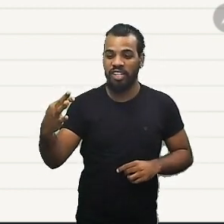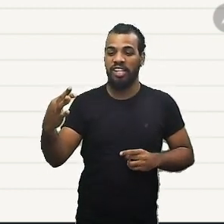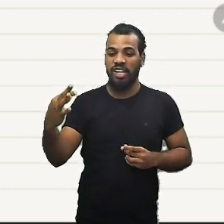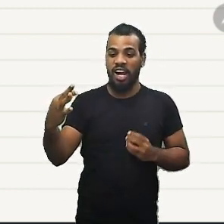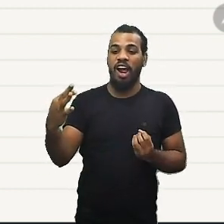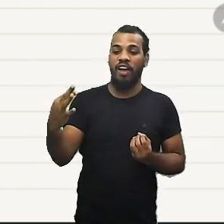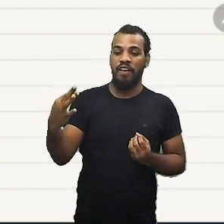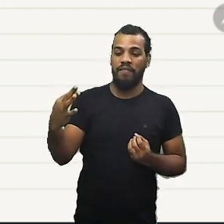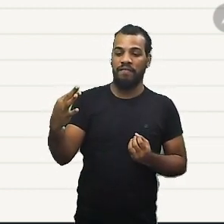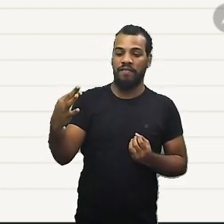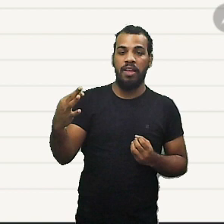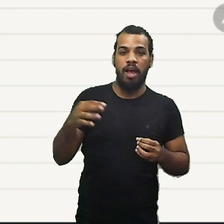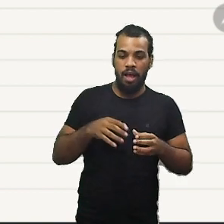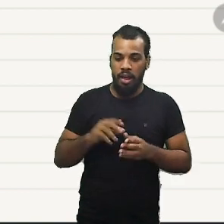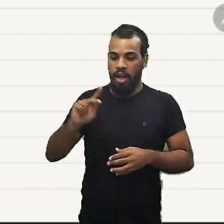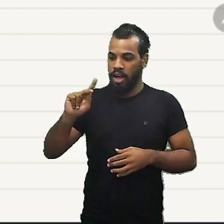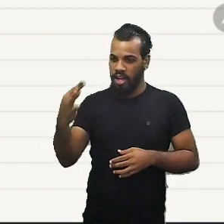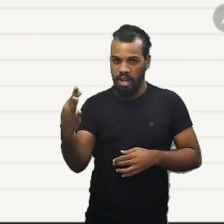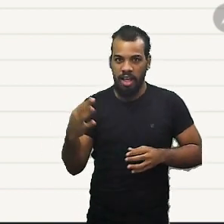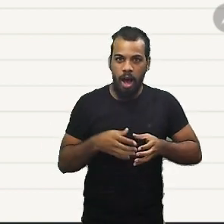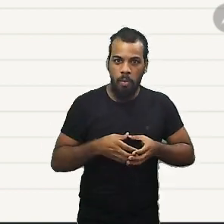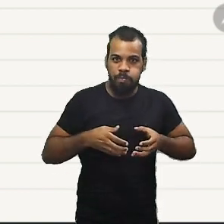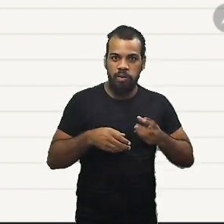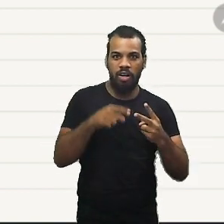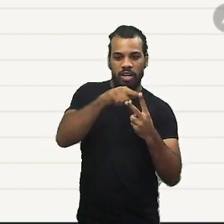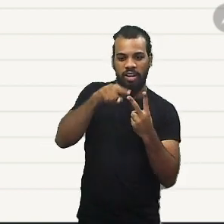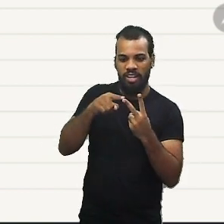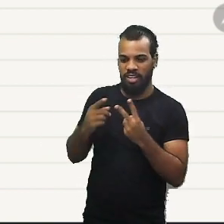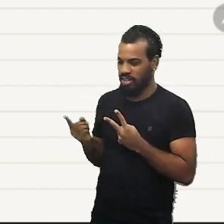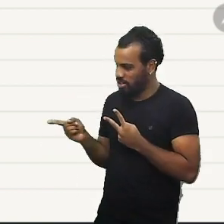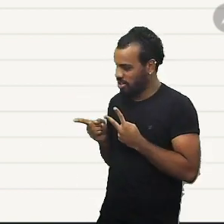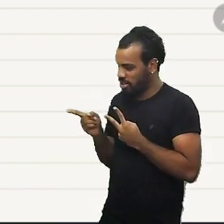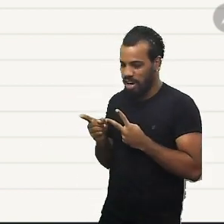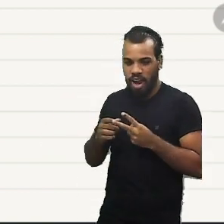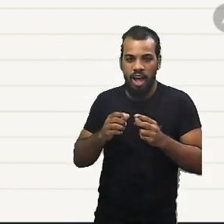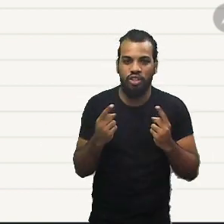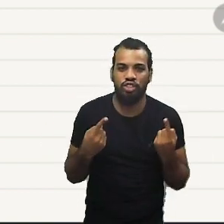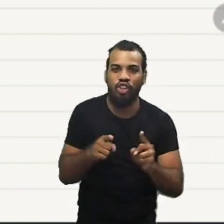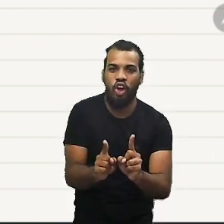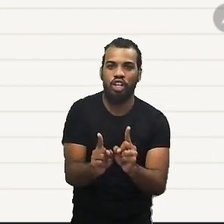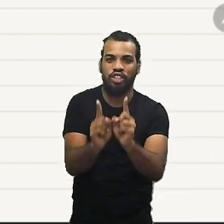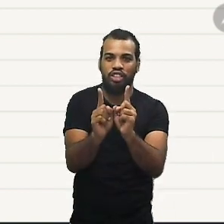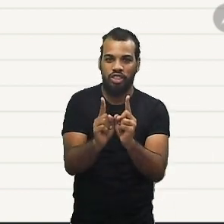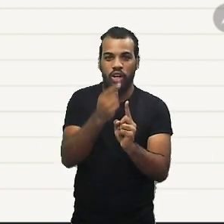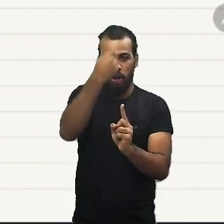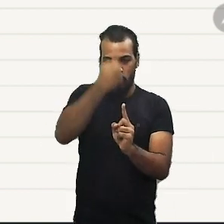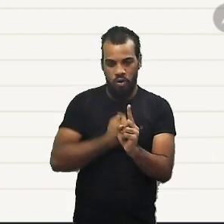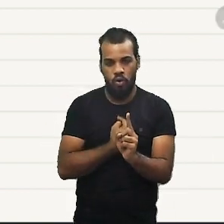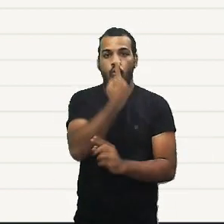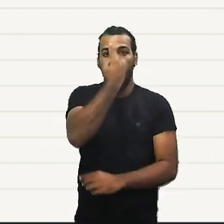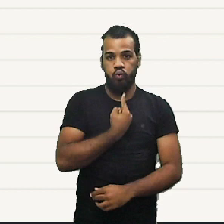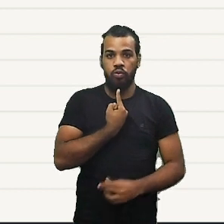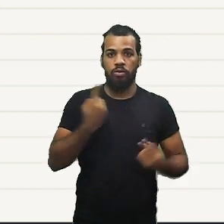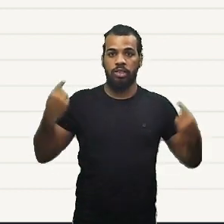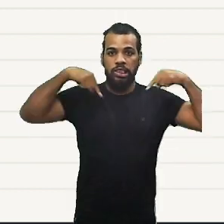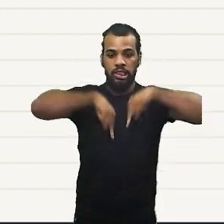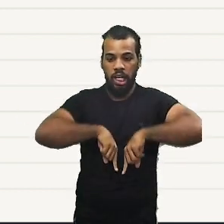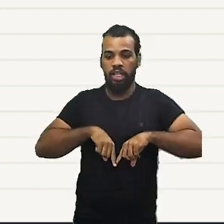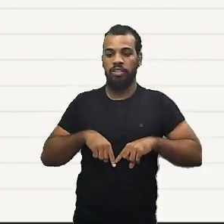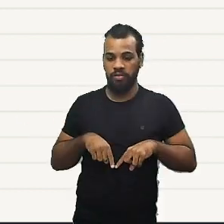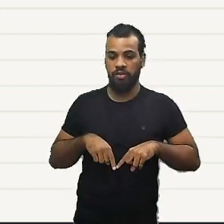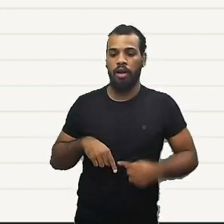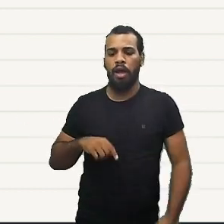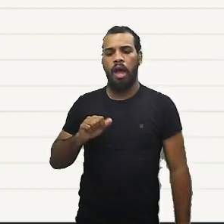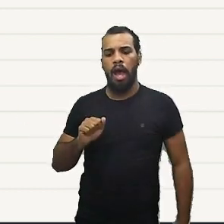Ó, heterótrofos e aeróbios. Aí você pode dizer assim, Andrei, e esse aeróbio, ó, esses caras recebiam o nome de